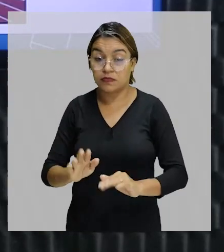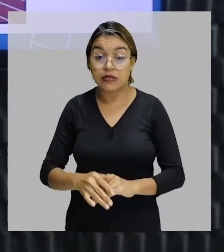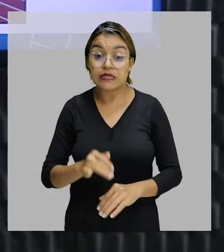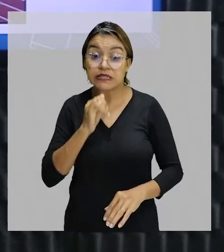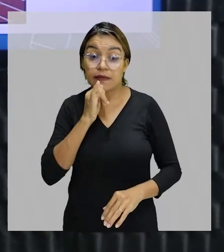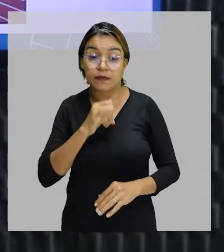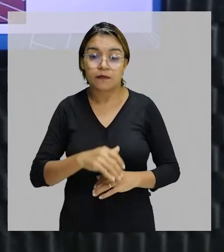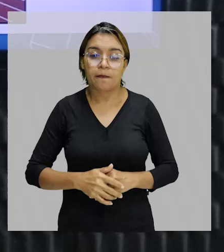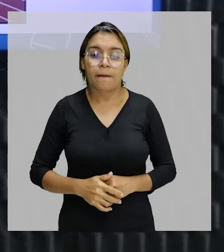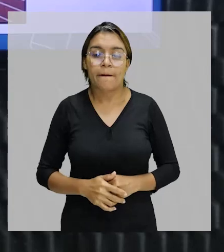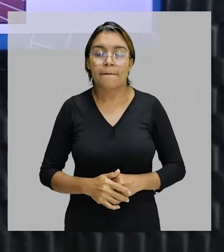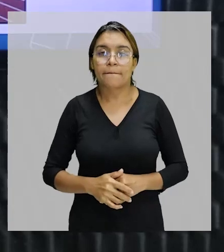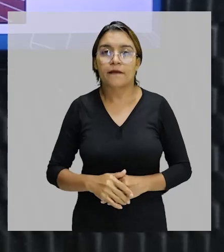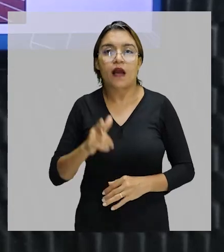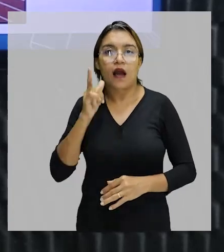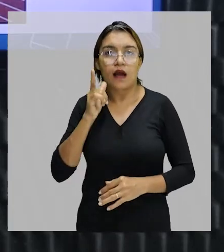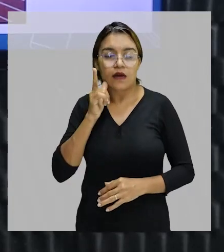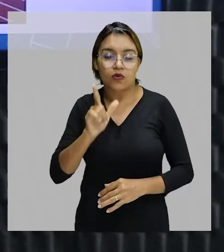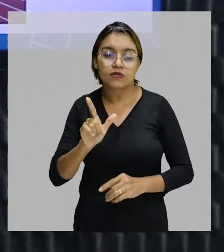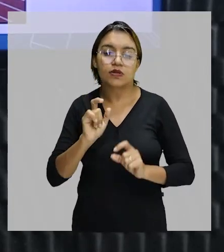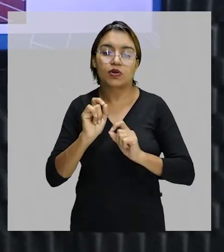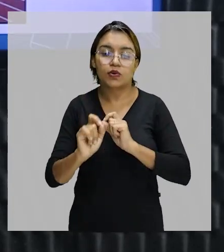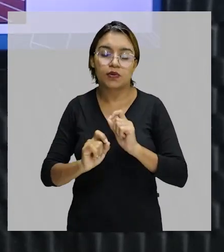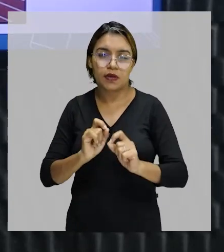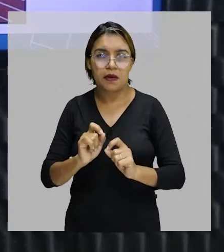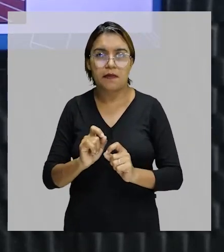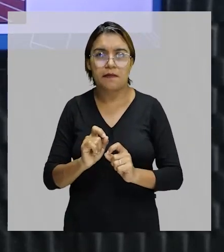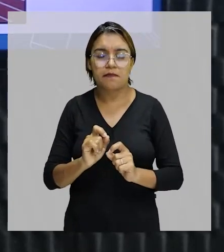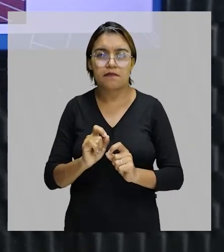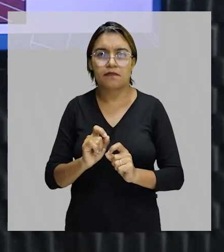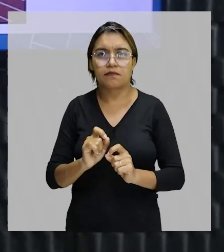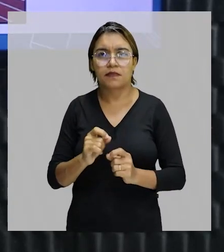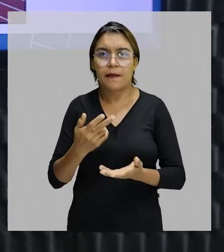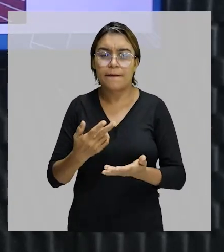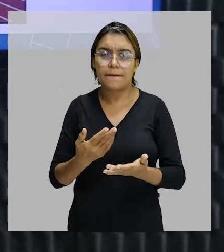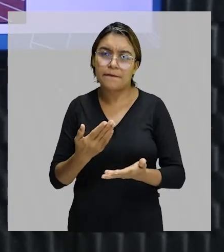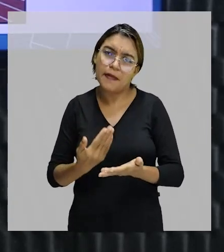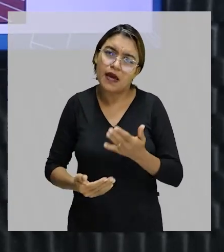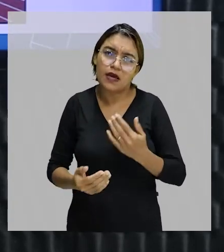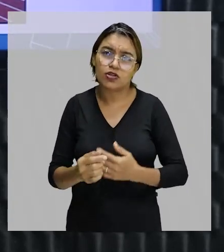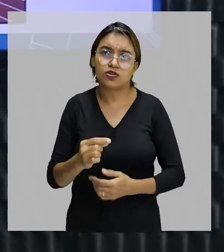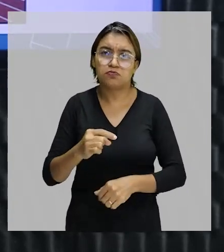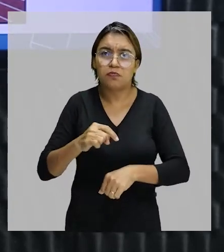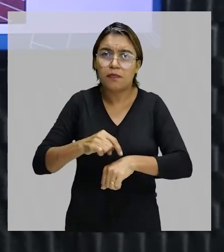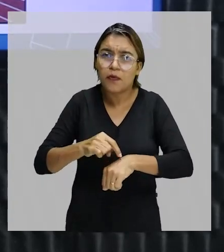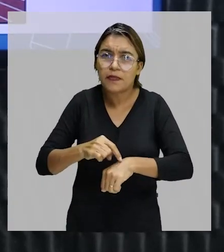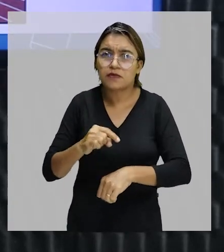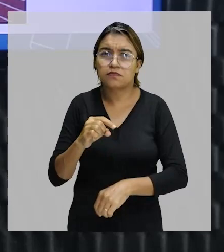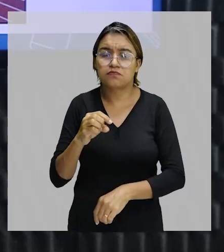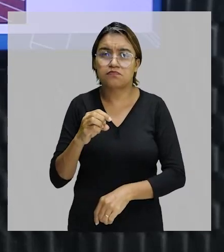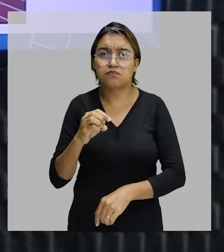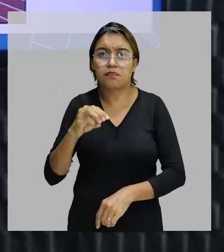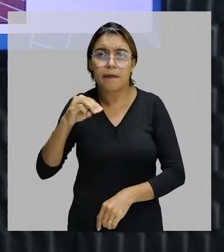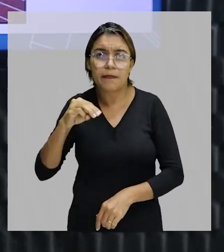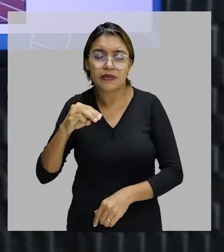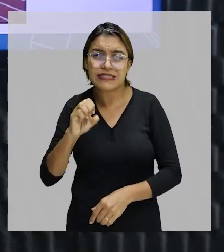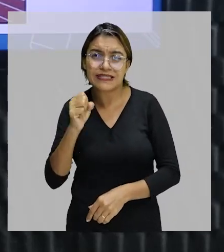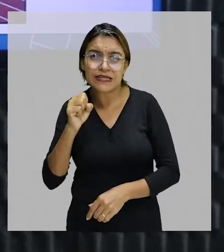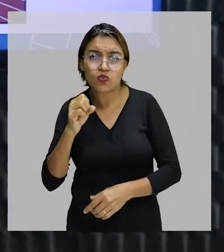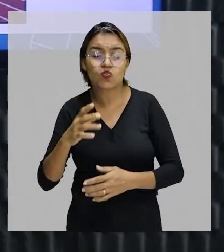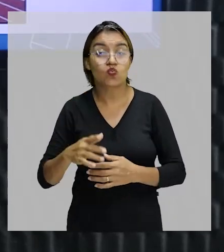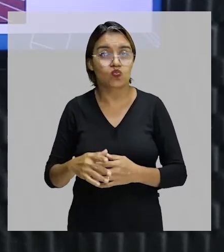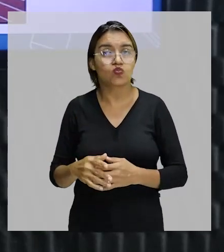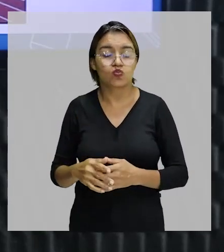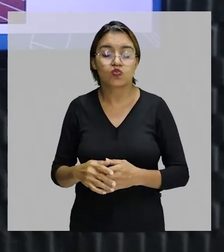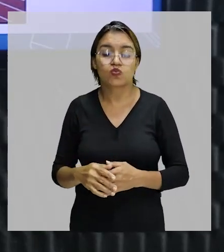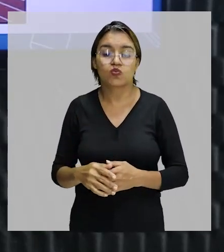vai acontecer com ele é, com certeza, ele vai perder ali milésimos de segundos, que são importantíssimos, porque ele está batendo em alguma coisa, ele acaba aqui, de